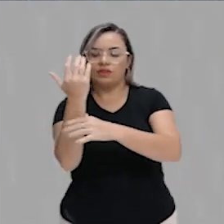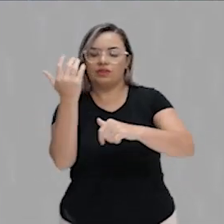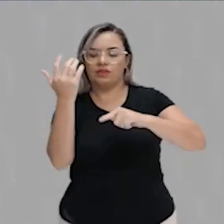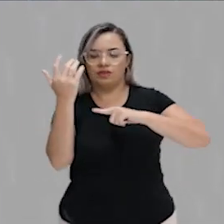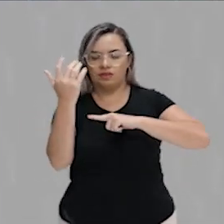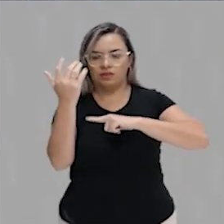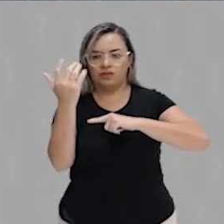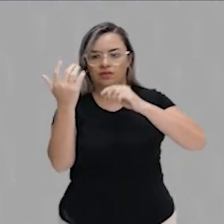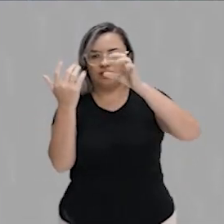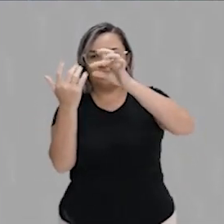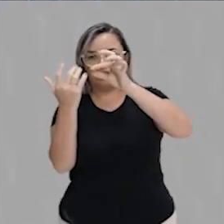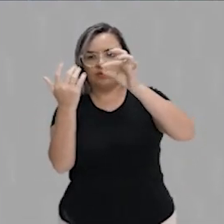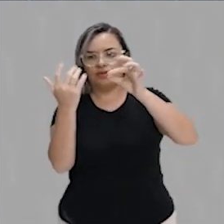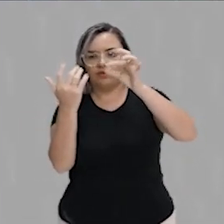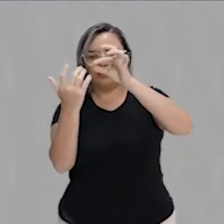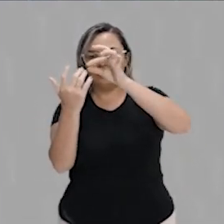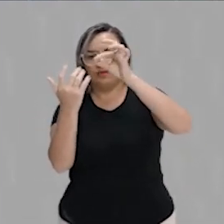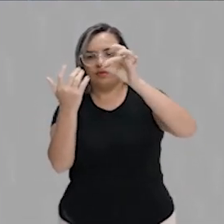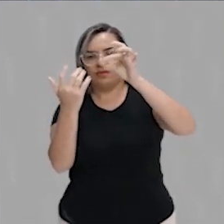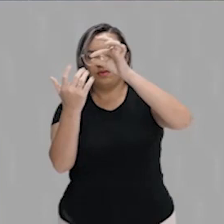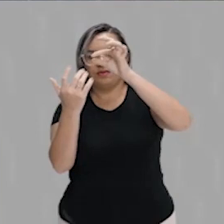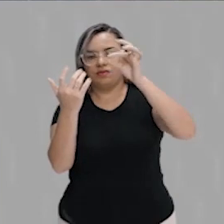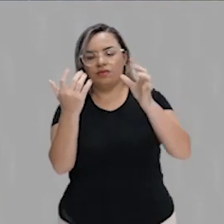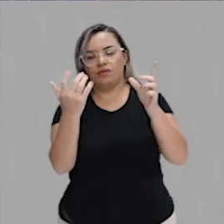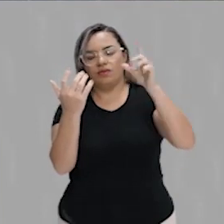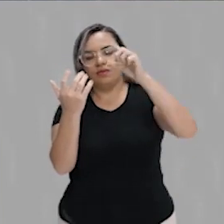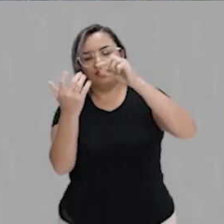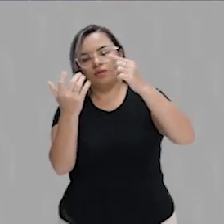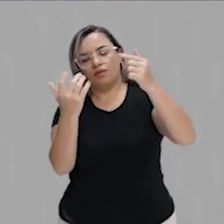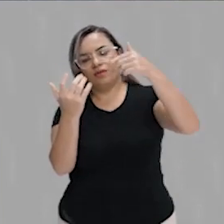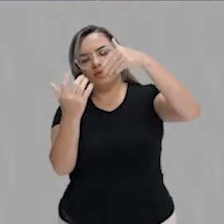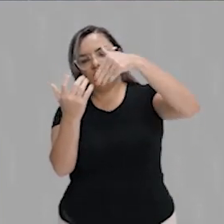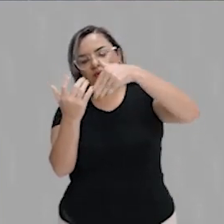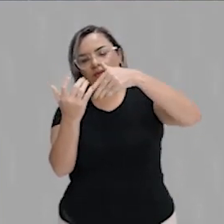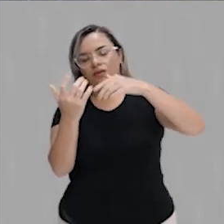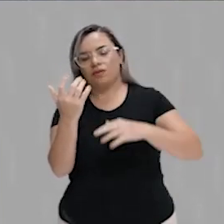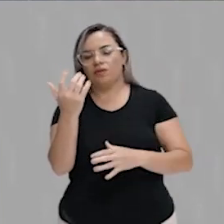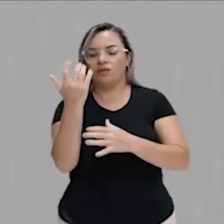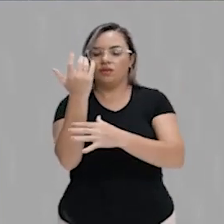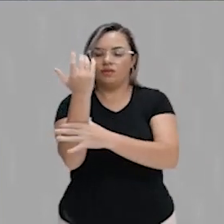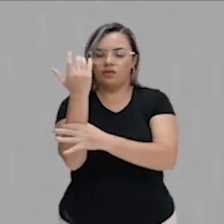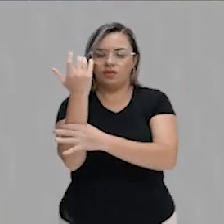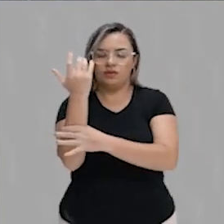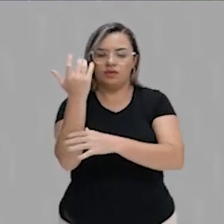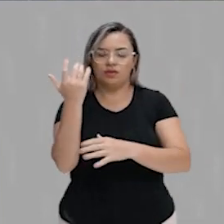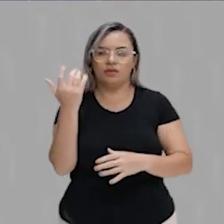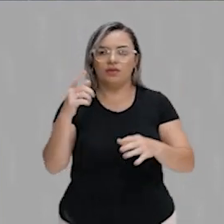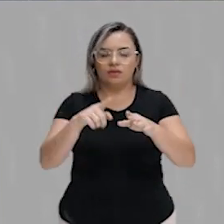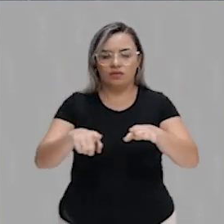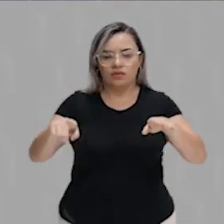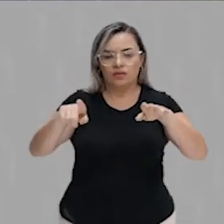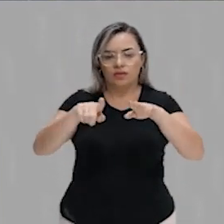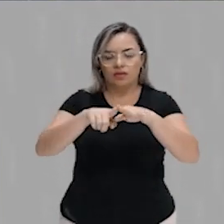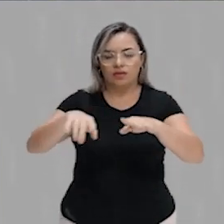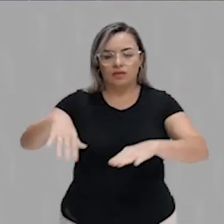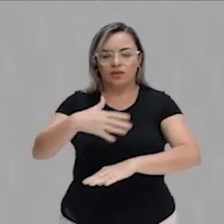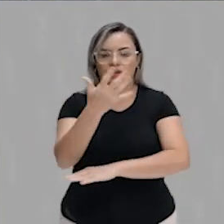as gemas que saem, por exemplo, dos galhos da árvore. Imagina uma árvore